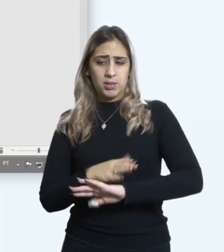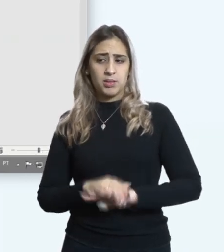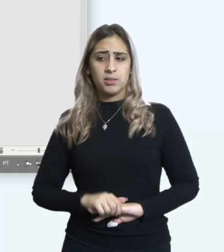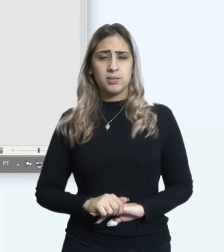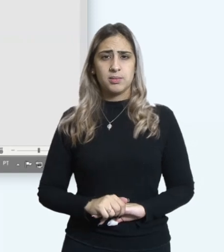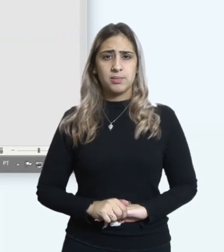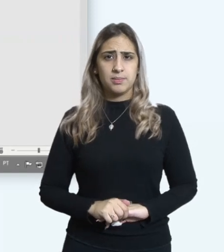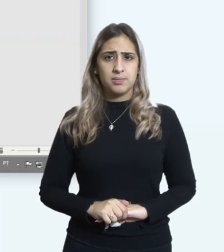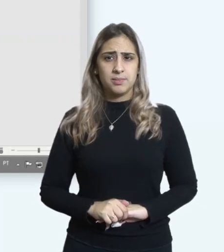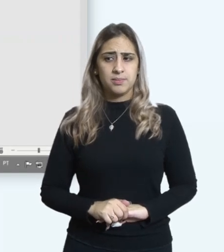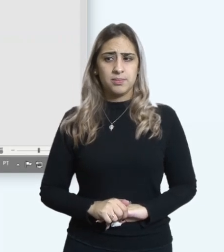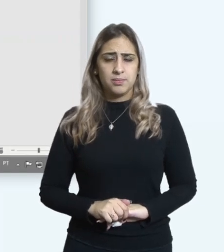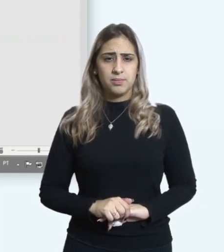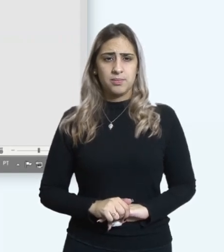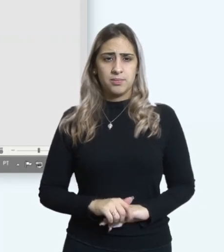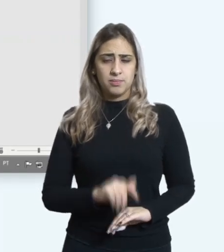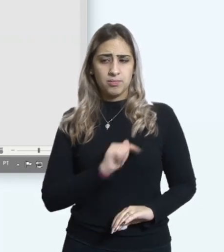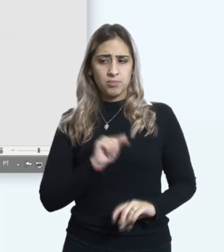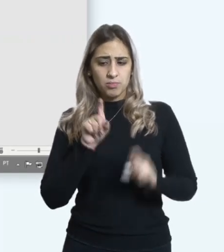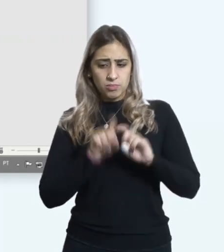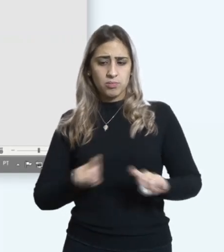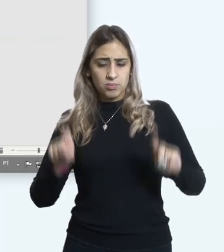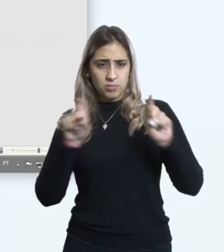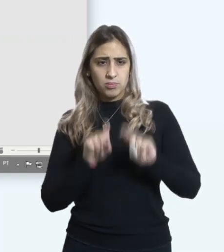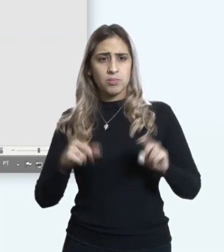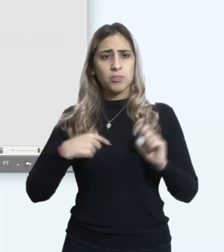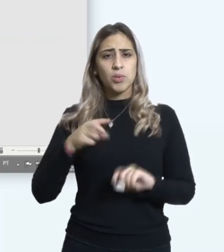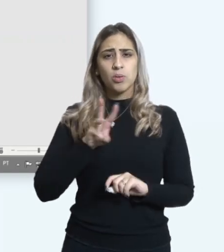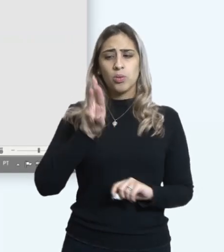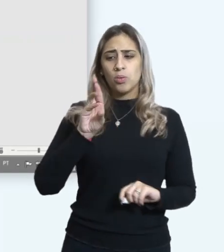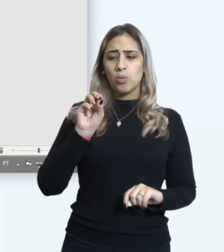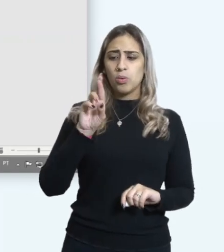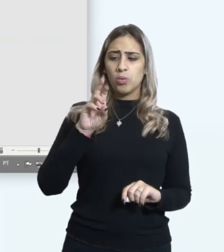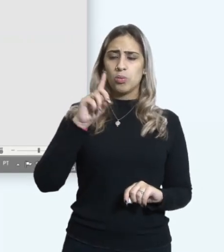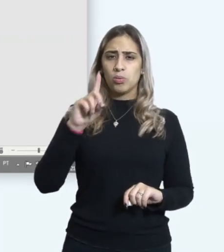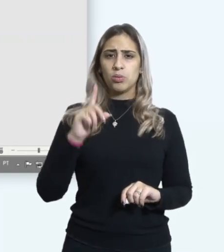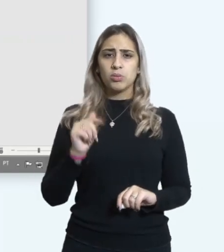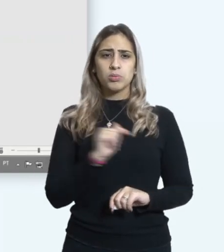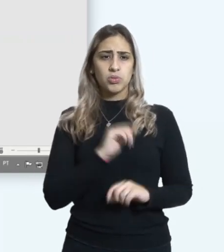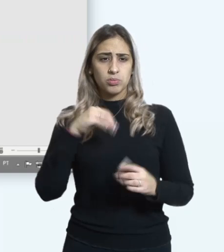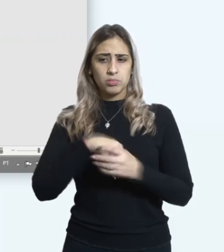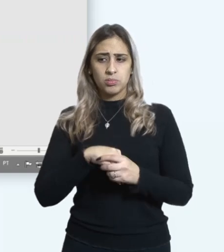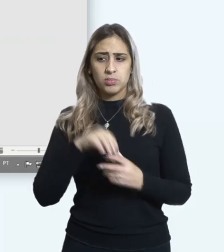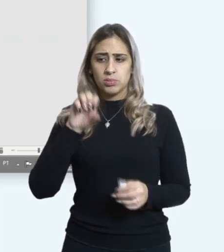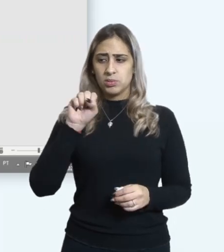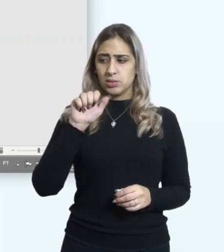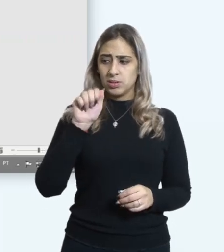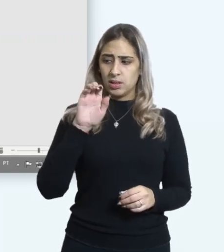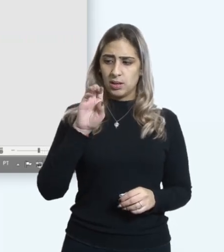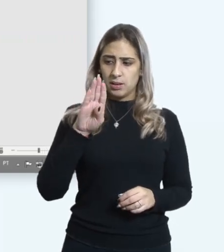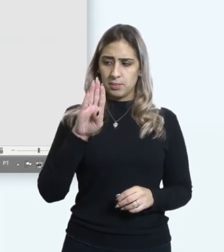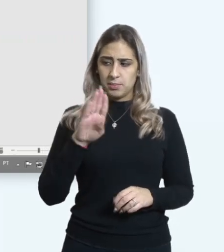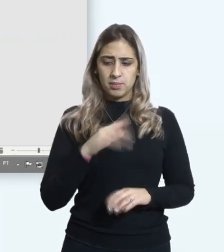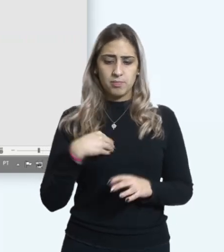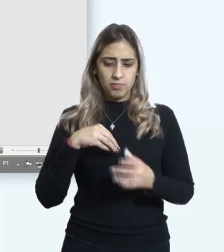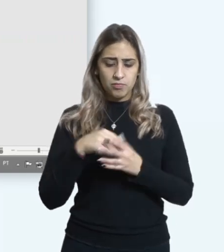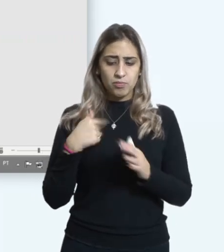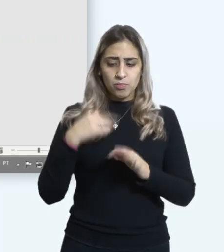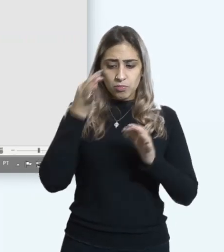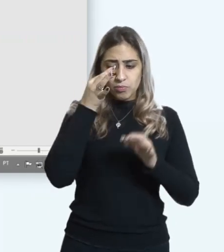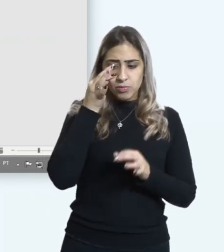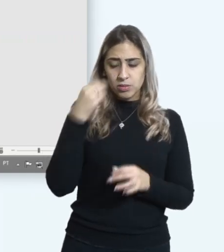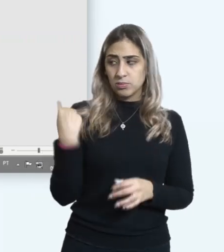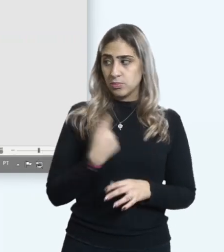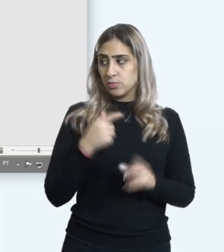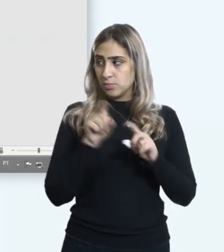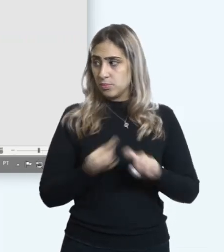na tela do seu computador o texto em Word e no seu lado, fisicamente, do lado do seu computador,